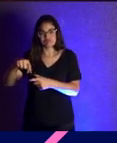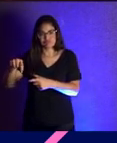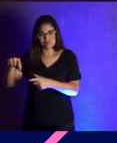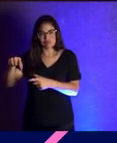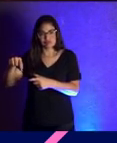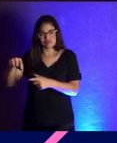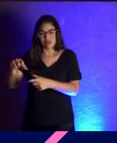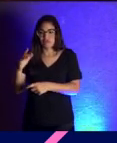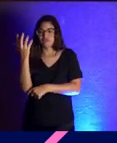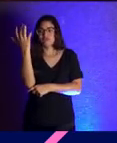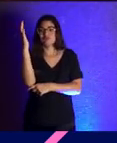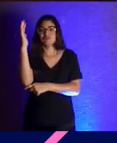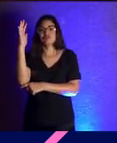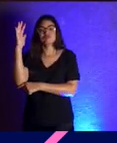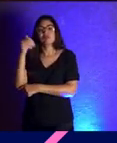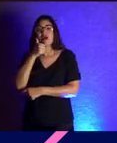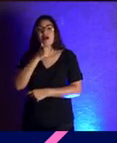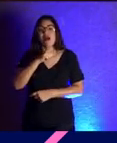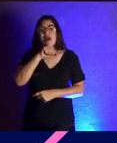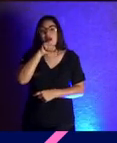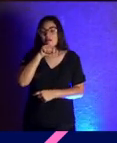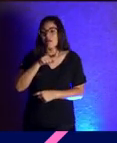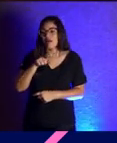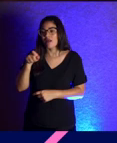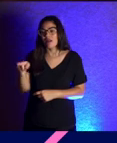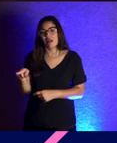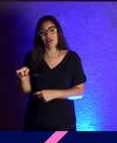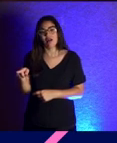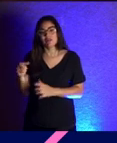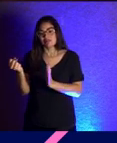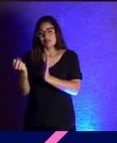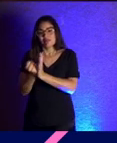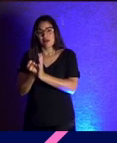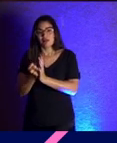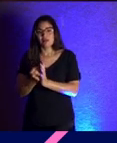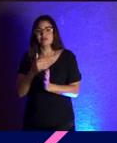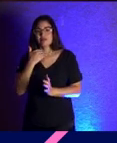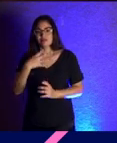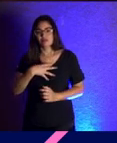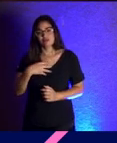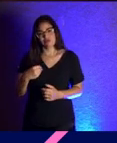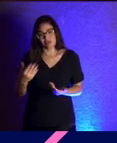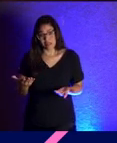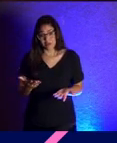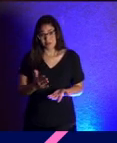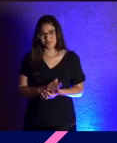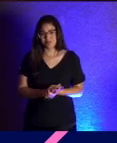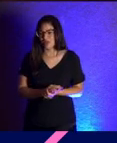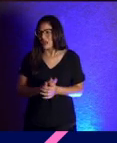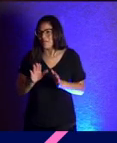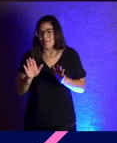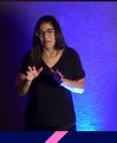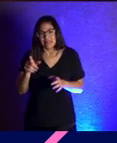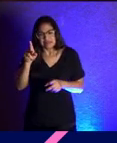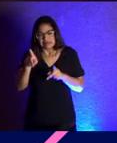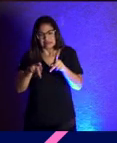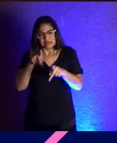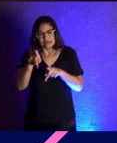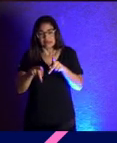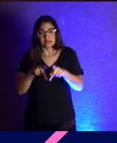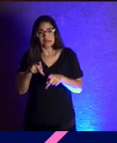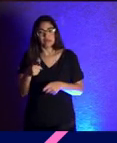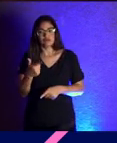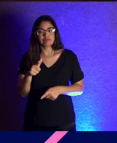local de referência que ela já está plantando. Então, é um estado de situação. Ninguém vai falar sobre isso porque todo mundo tem isso. Continua aqui. Ser